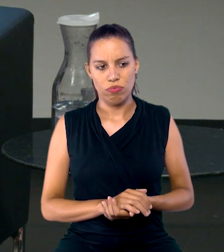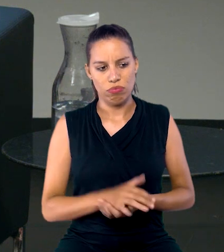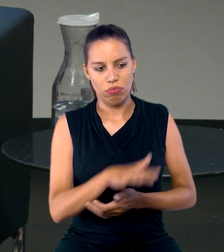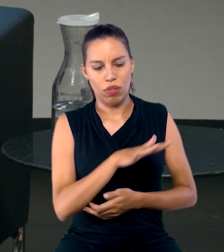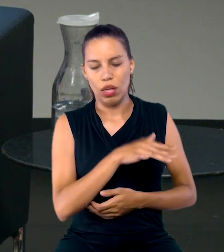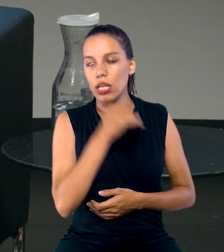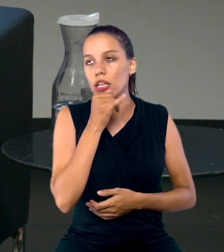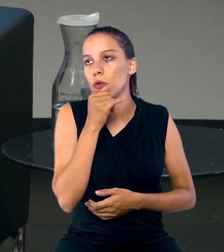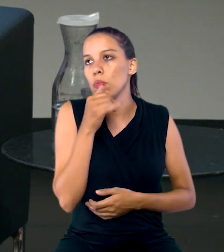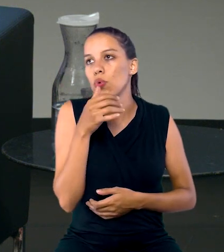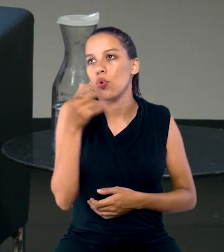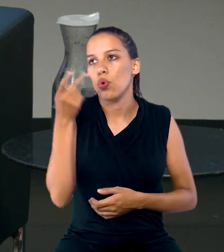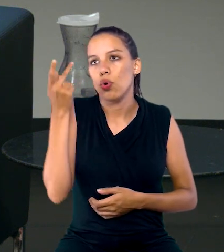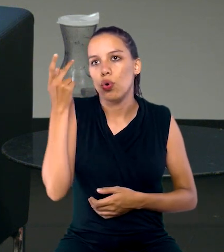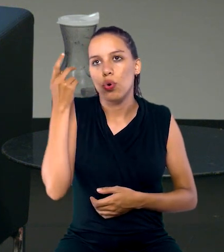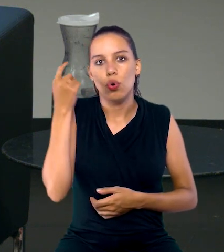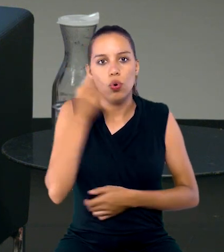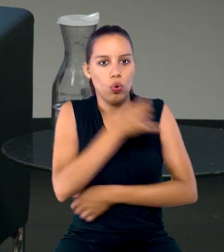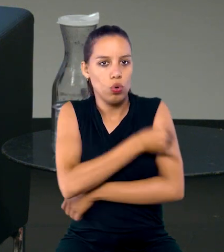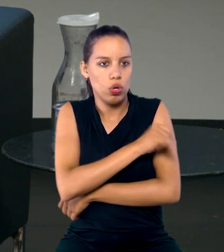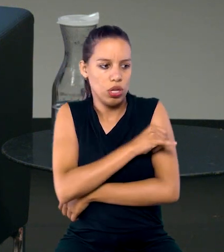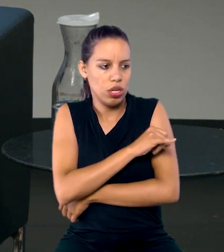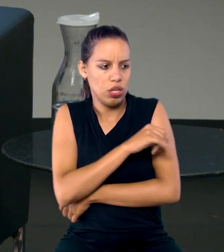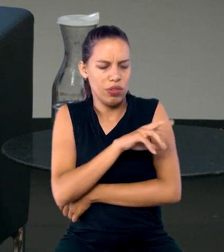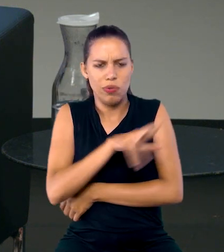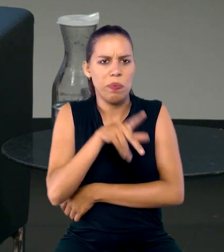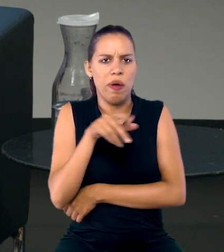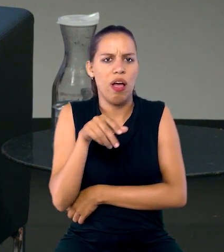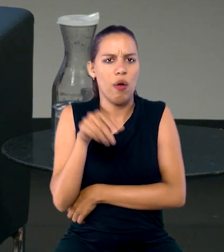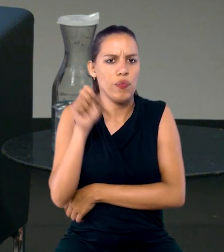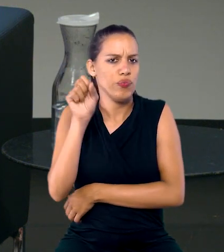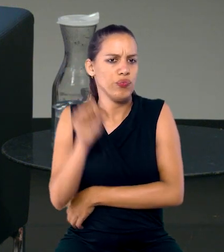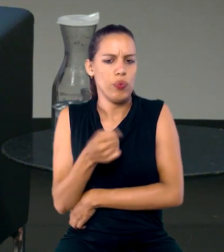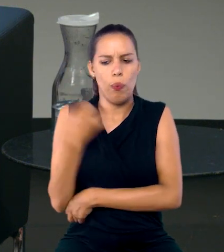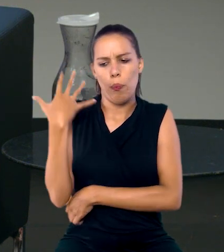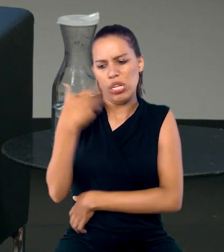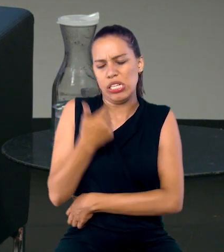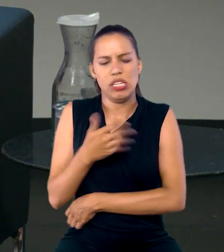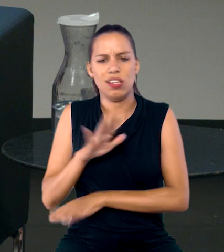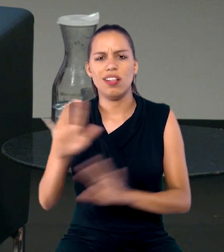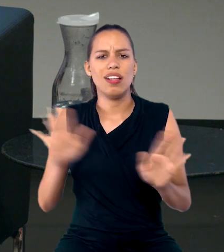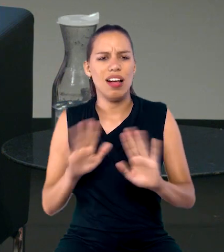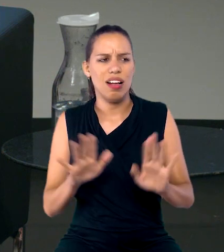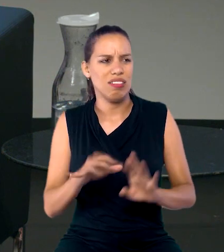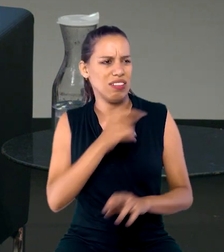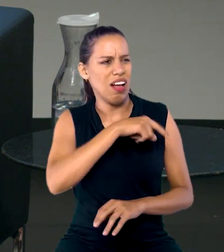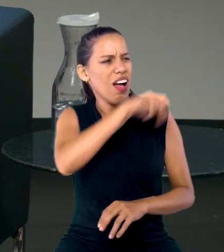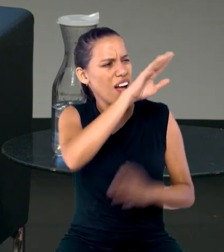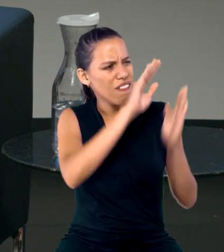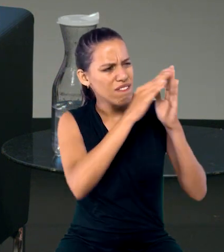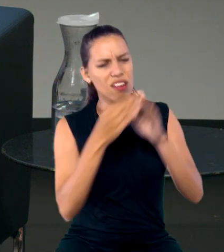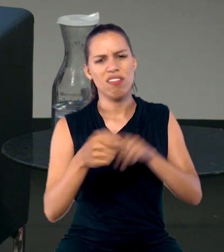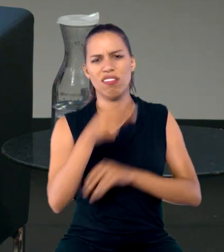Os centros do Rio, o centro do Rio não é a Zona Sul, né? O Complexo da Maré, o Complexo Alemão, é onde está